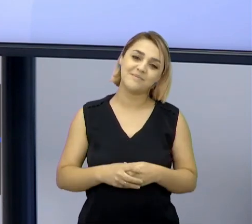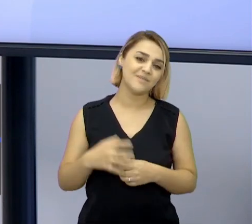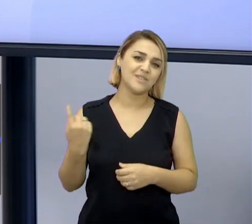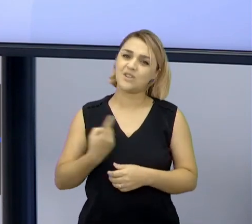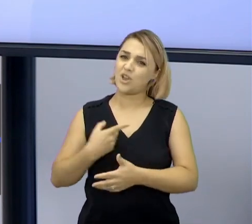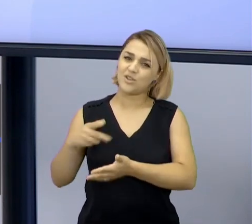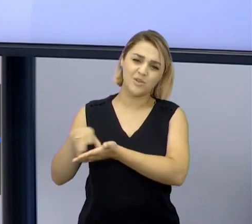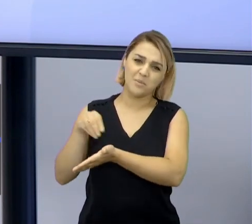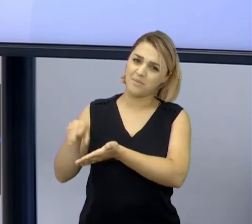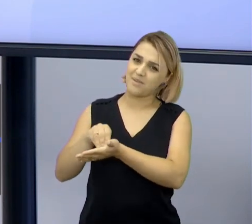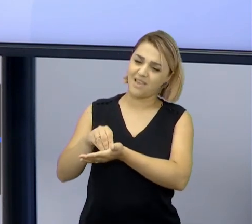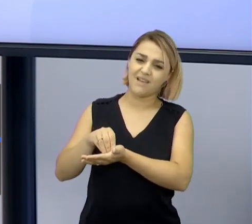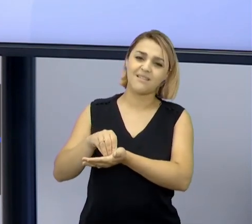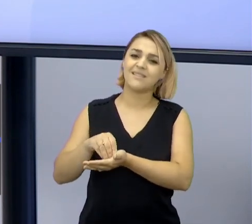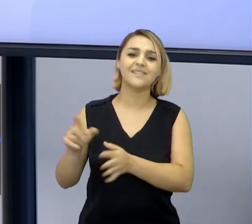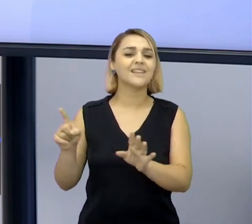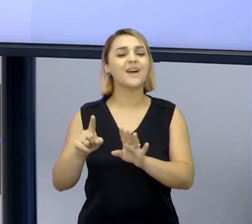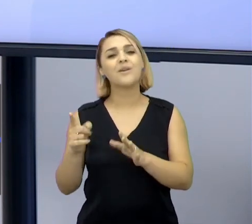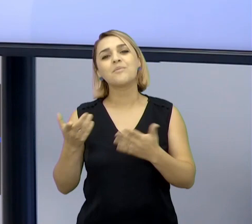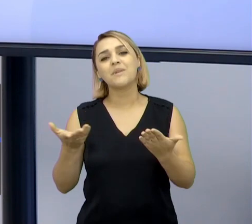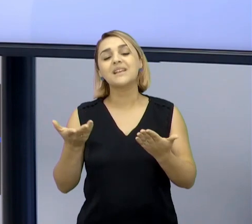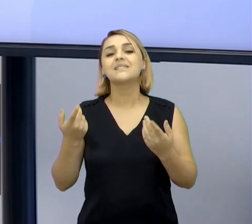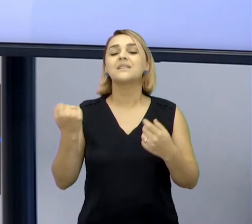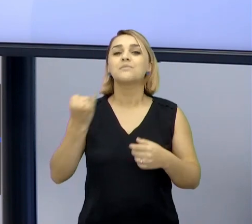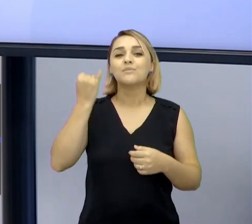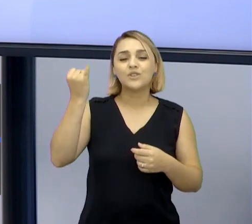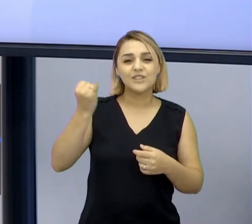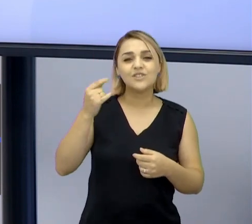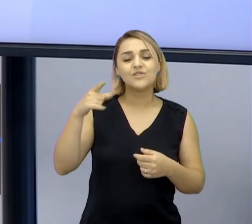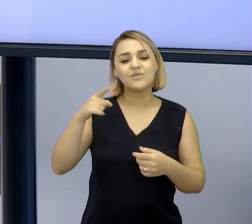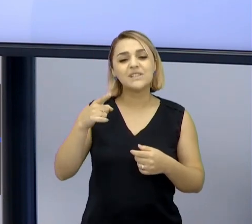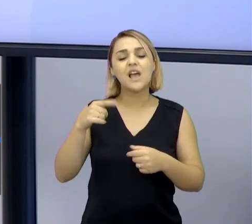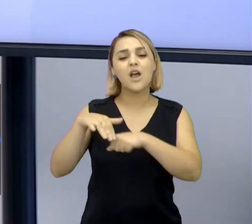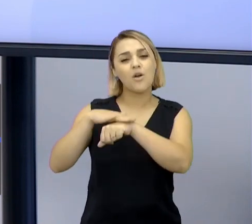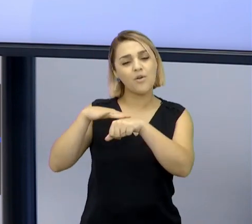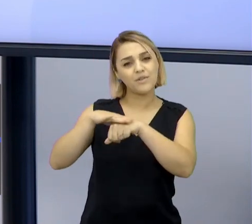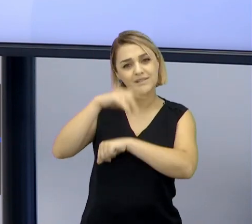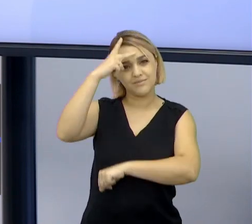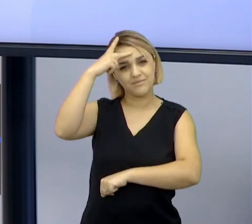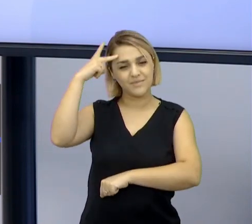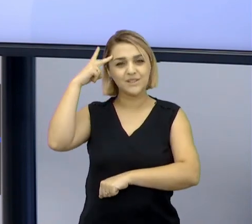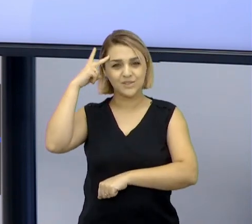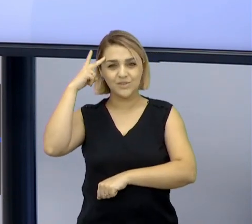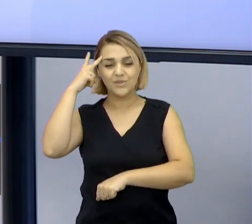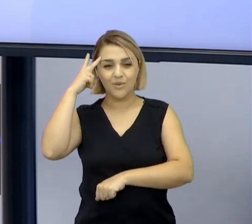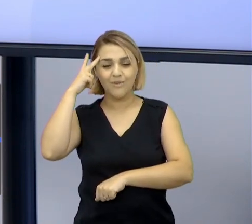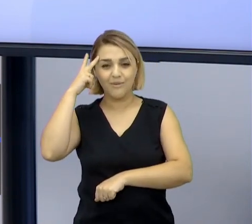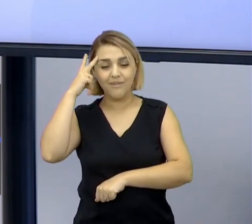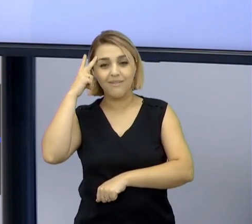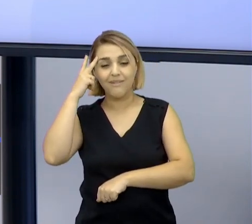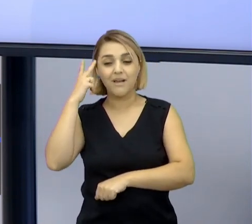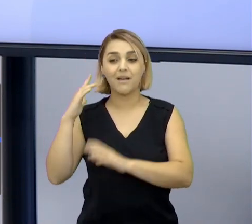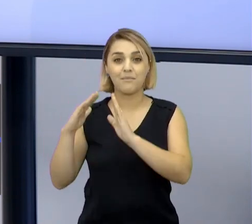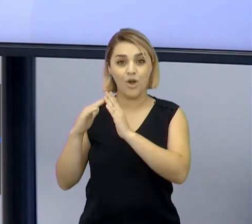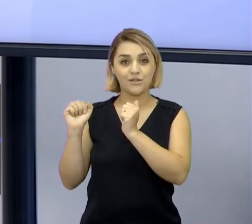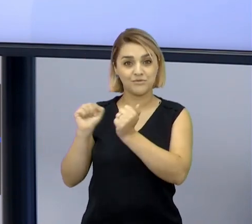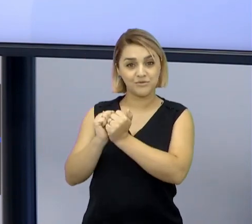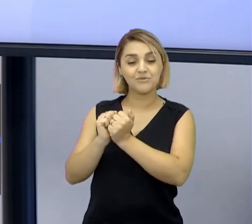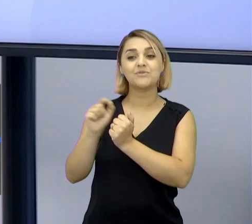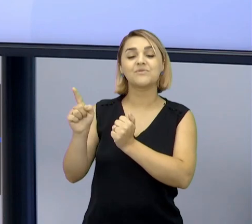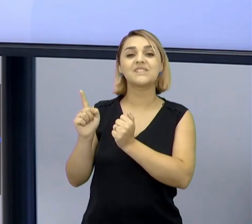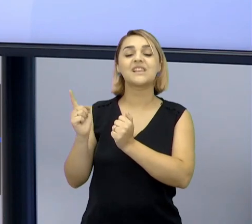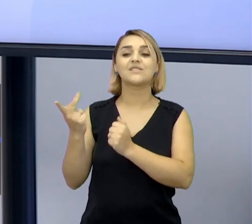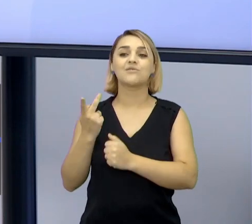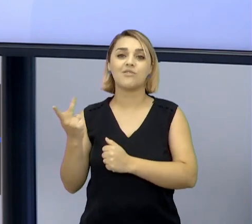pessoa, mas é legal a gente saber com quem a gente mora, como ela se projeta, para a gente poder também estar junto aí nessa